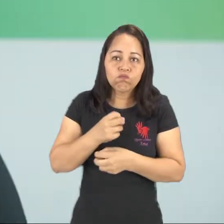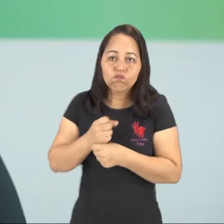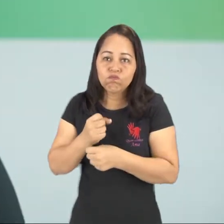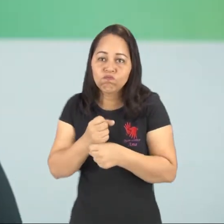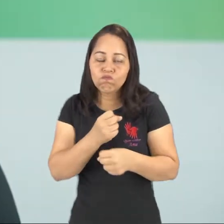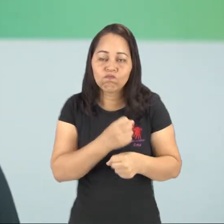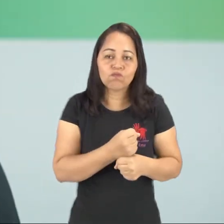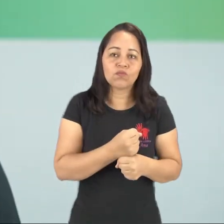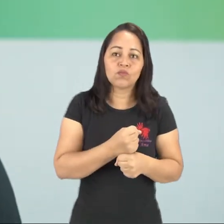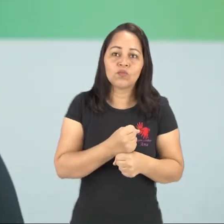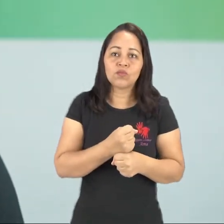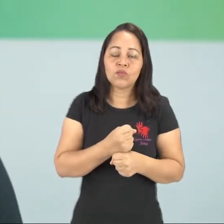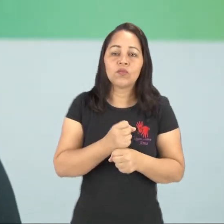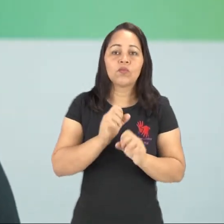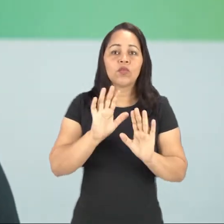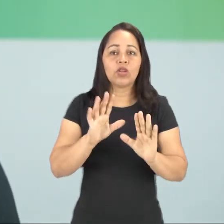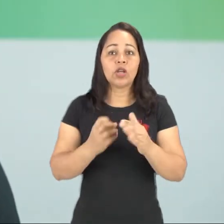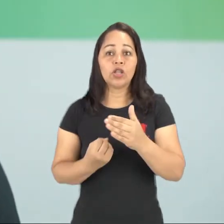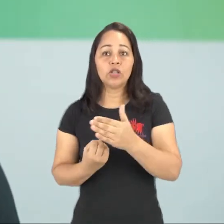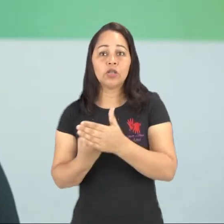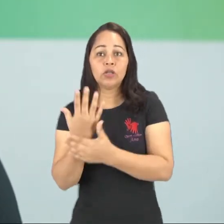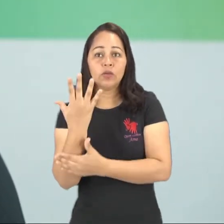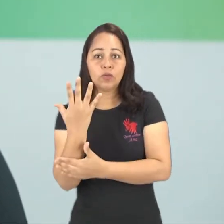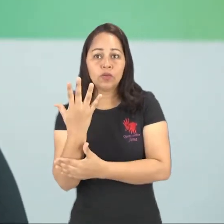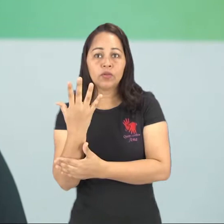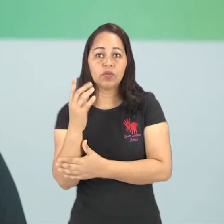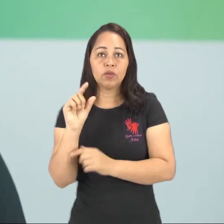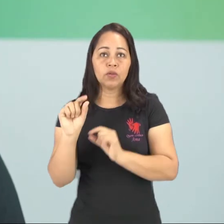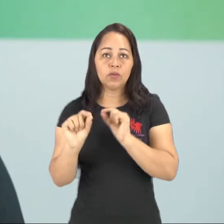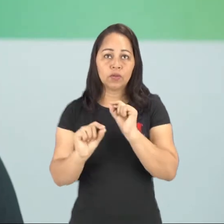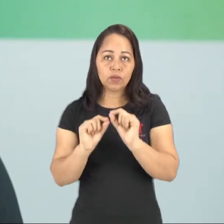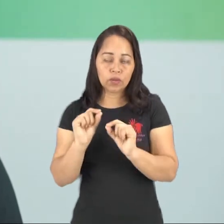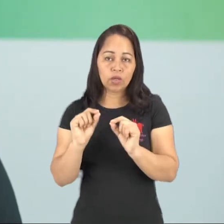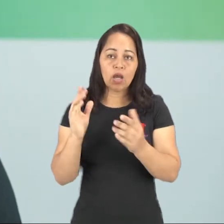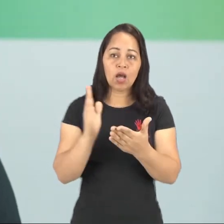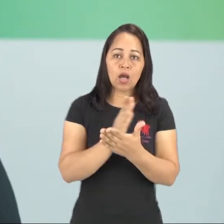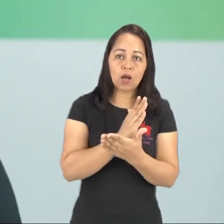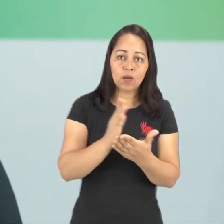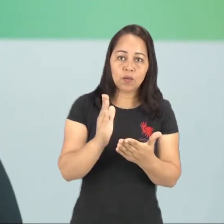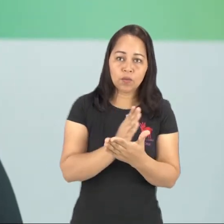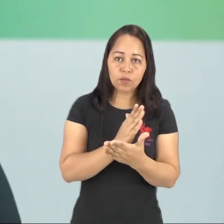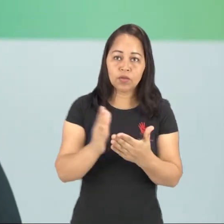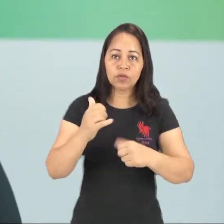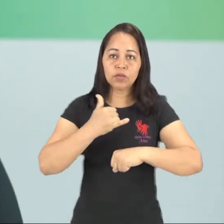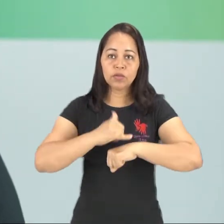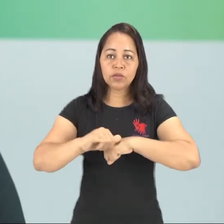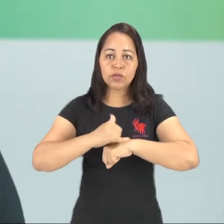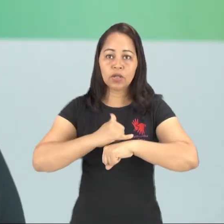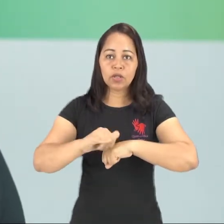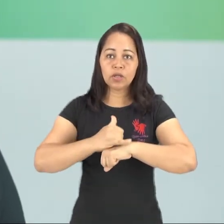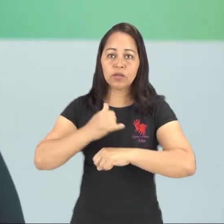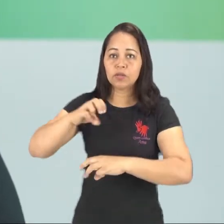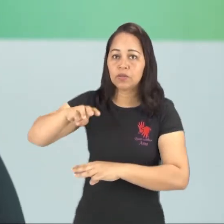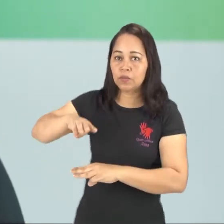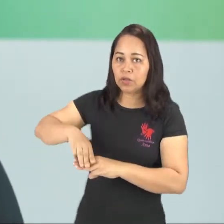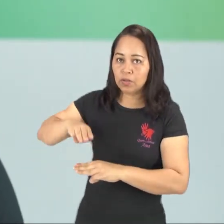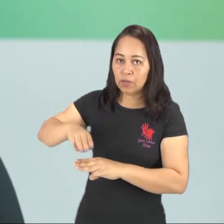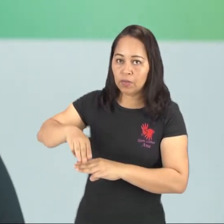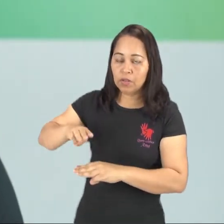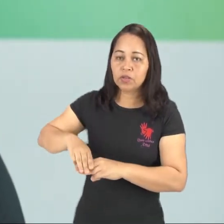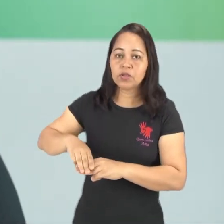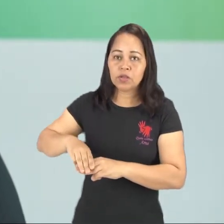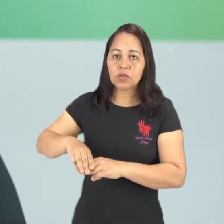dessa necessidade, criou-se e postulou-se algumas estratégias matemáticas, alguns postulados de